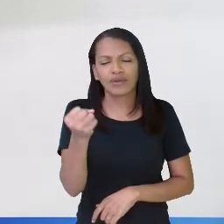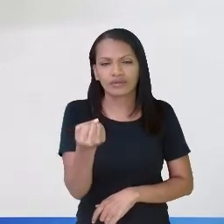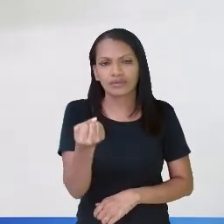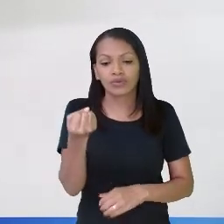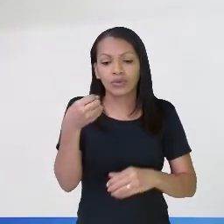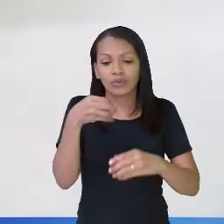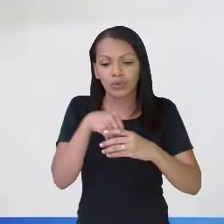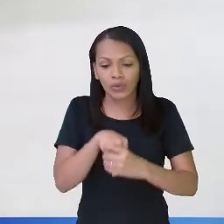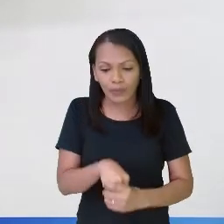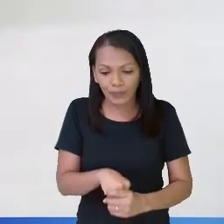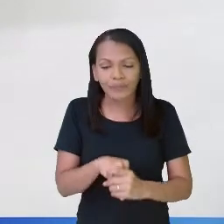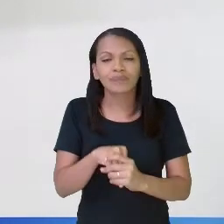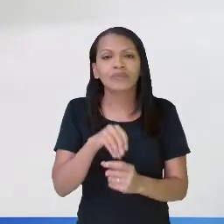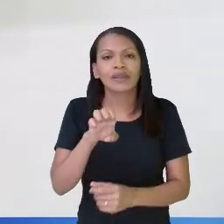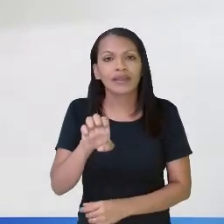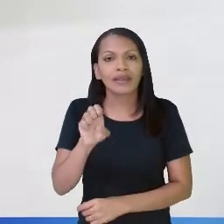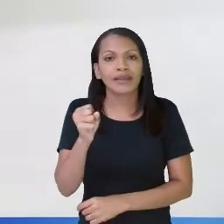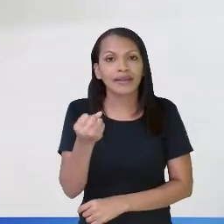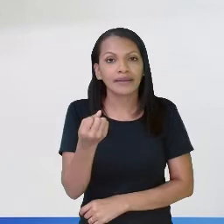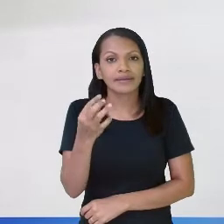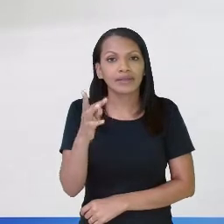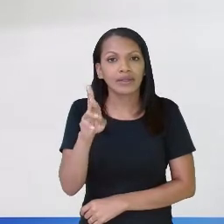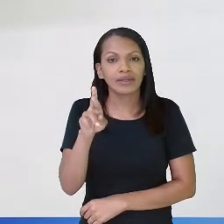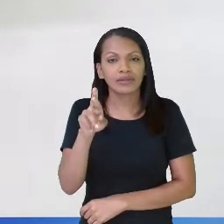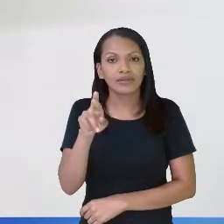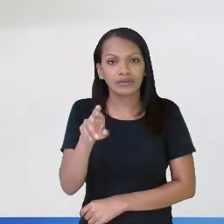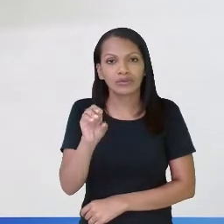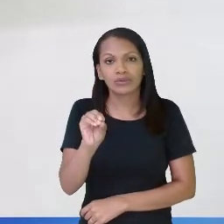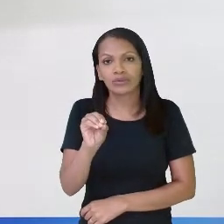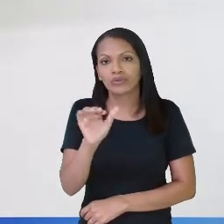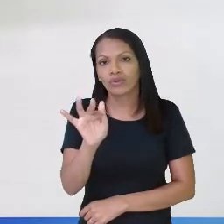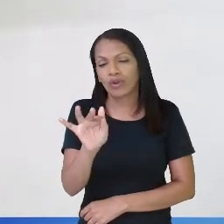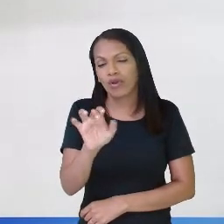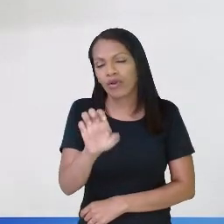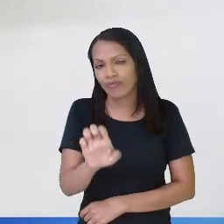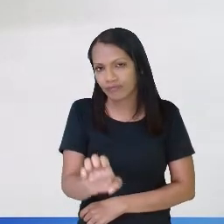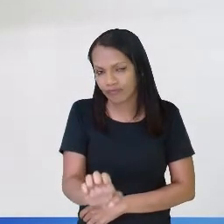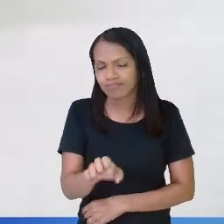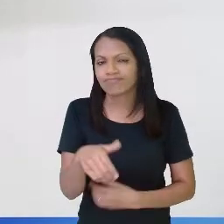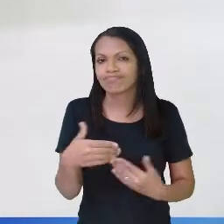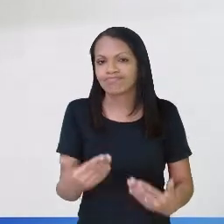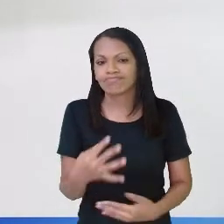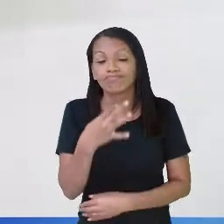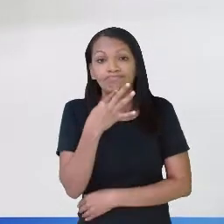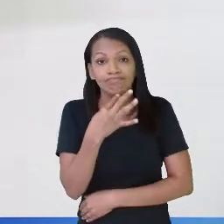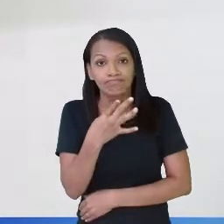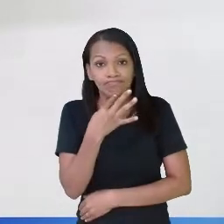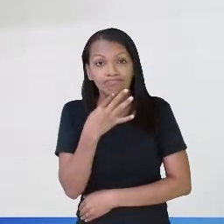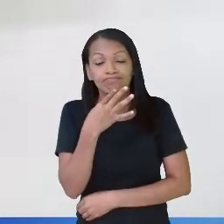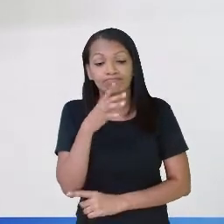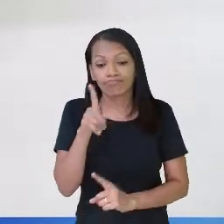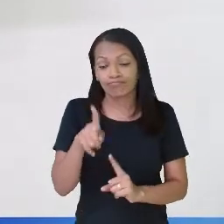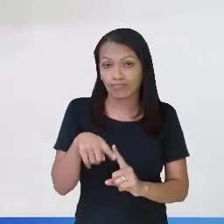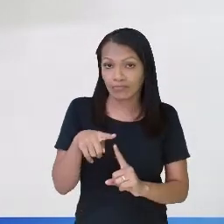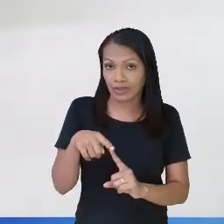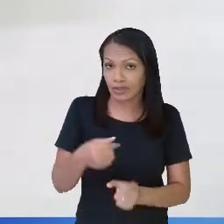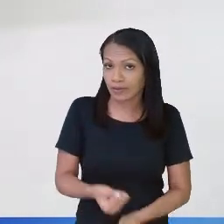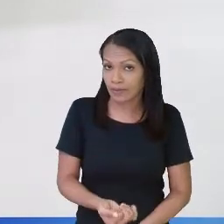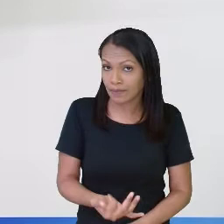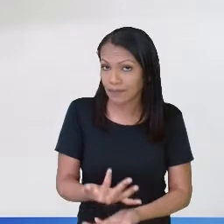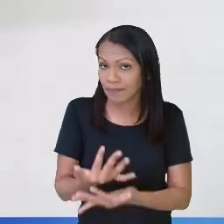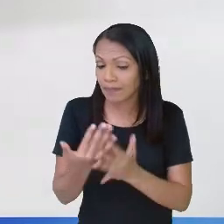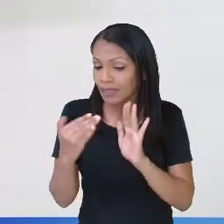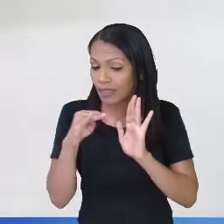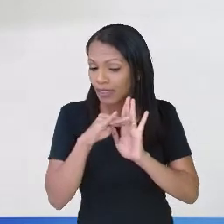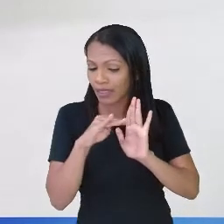aula de amanhã, que você vai conhecer um tipo de poema que não tem essa estrutura tradicional. Tá? Vamos rever uma